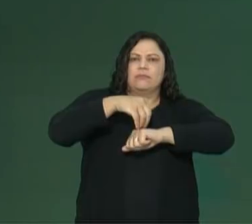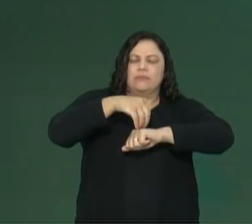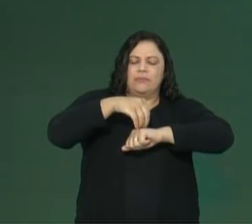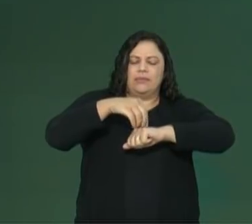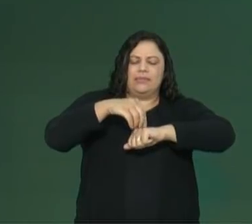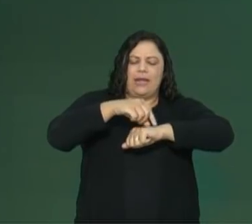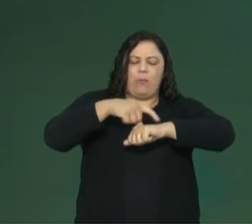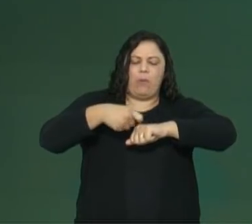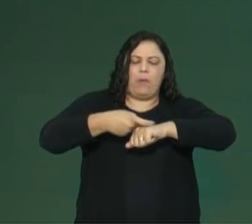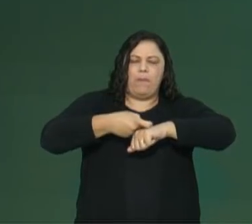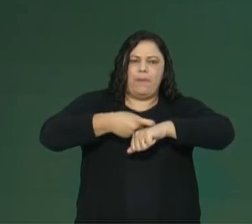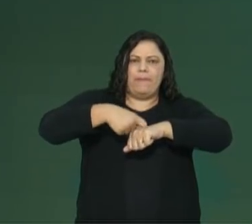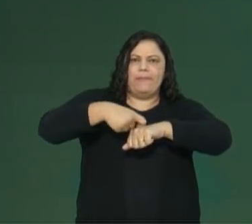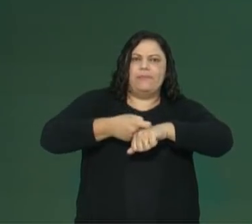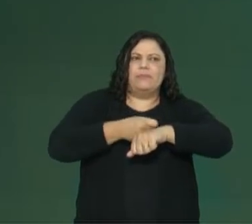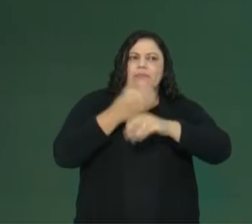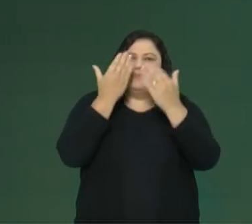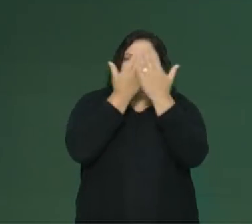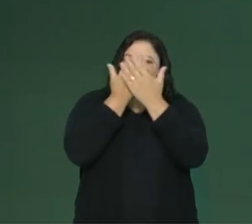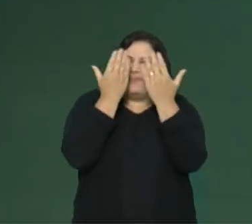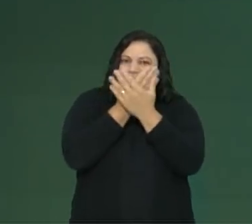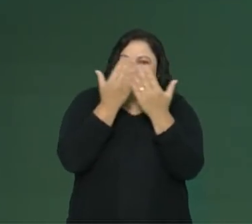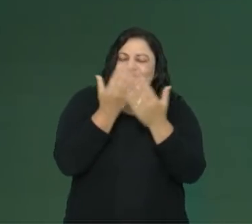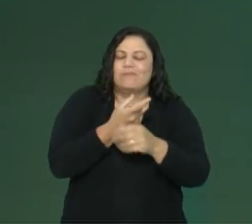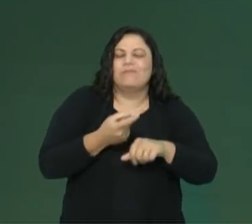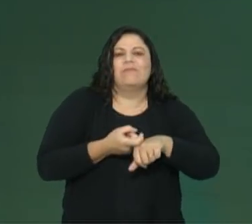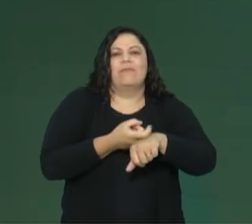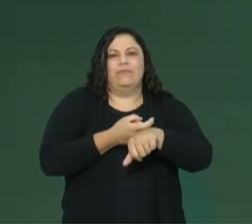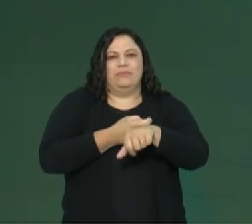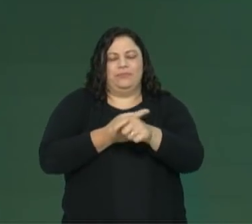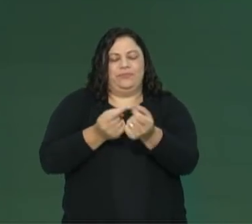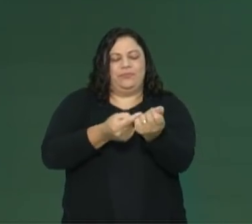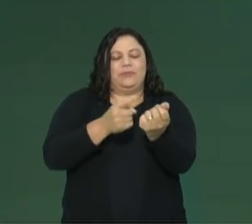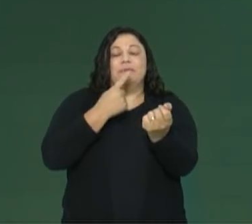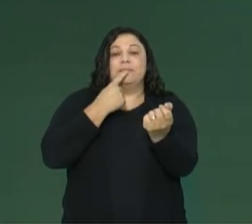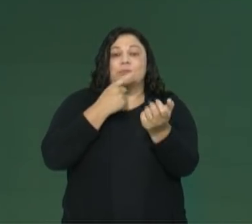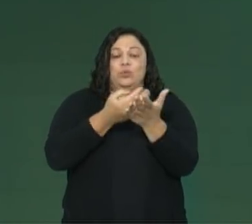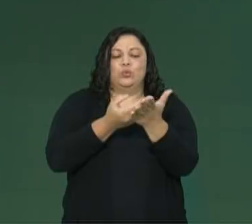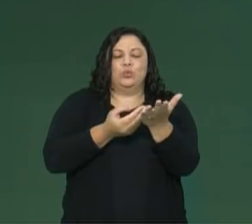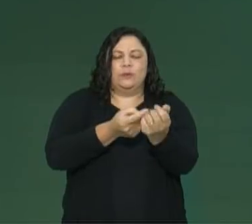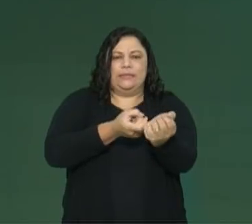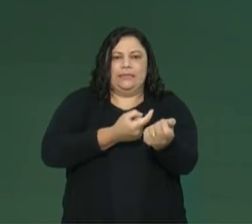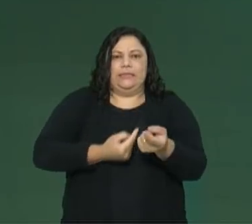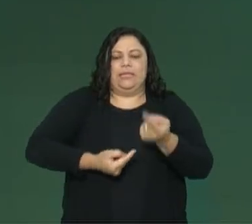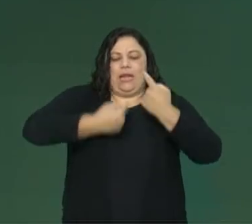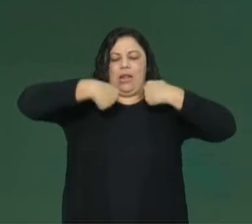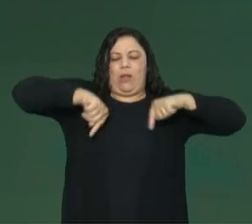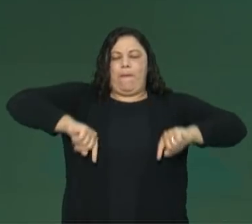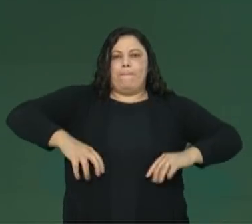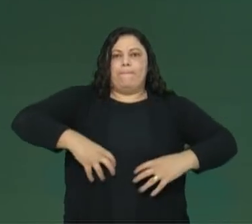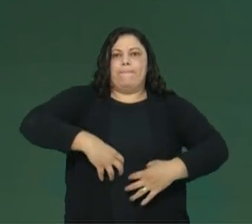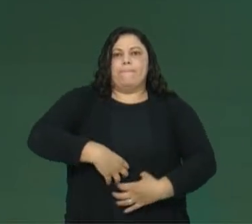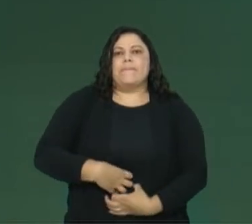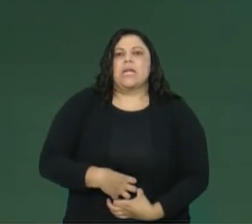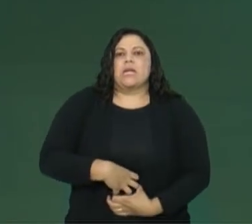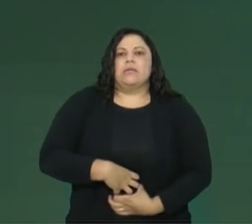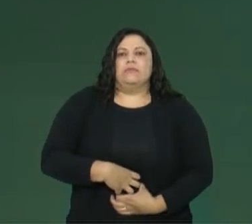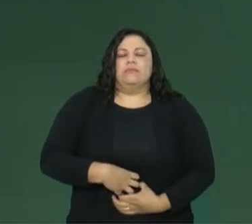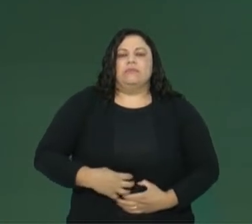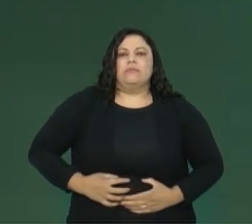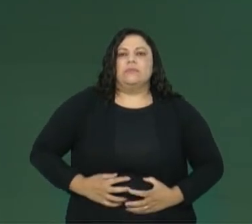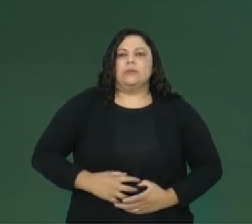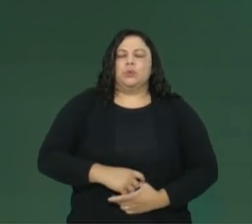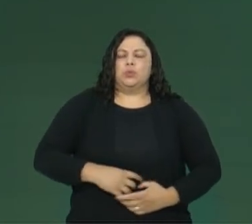cair na circulação e aí vai lá para os intestinos. Contaminam, podem chegar